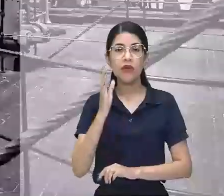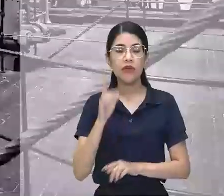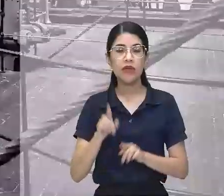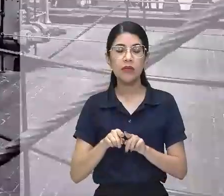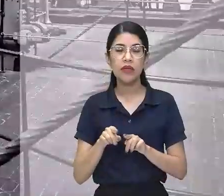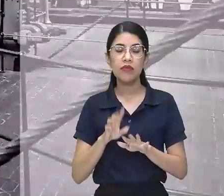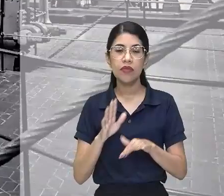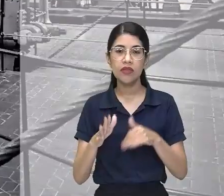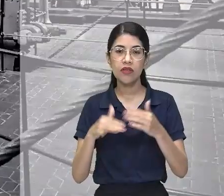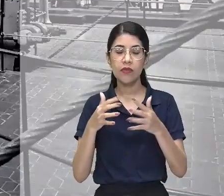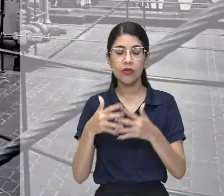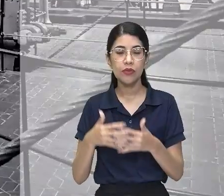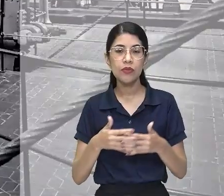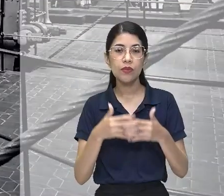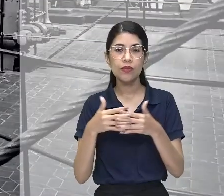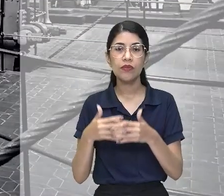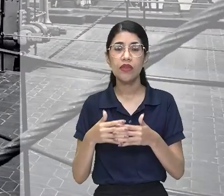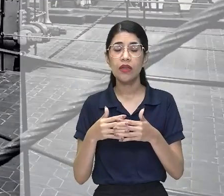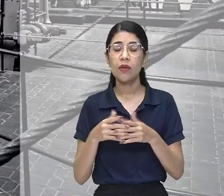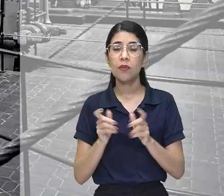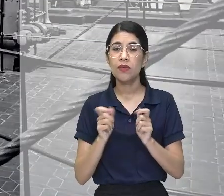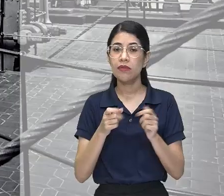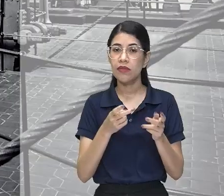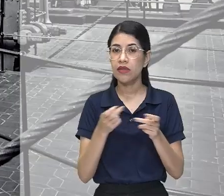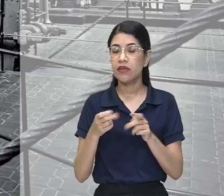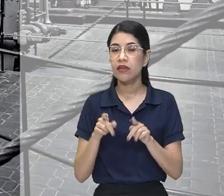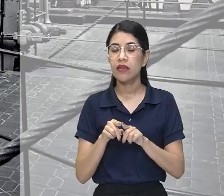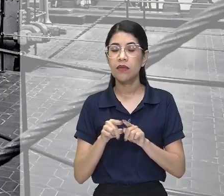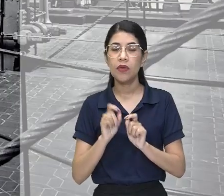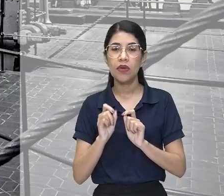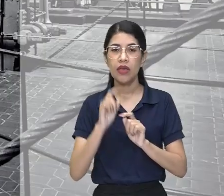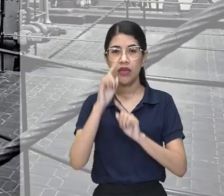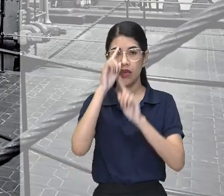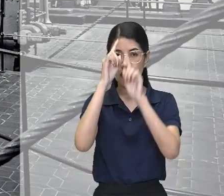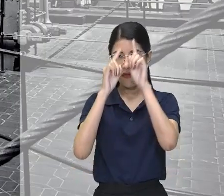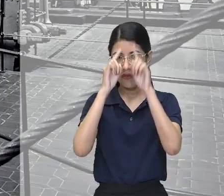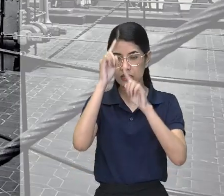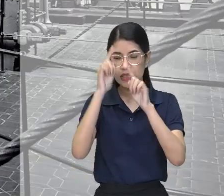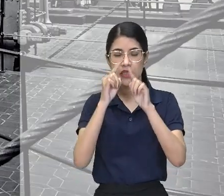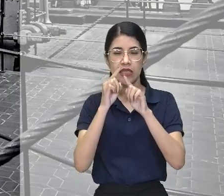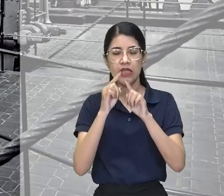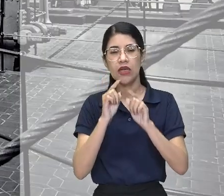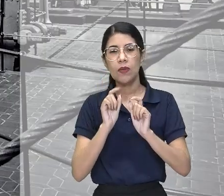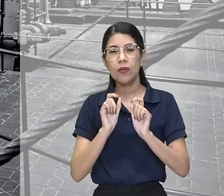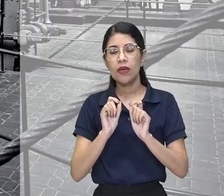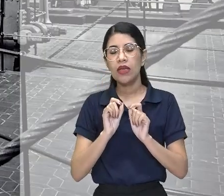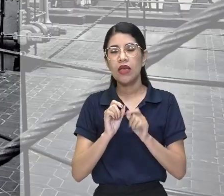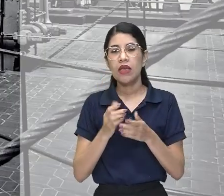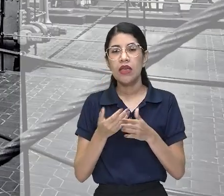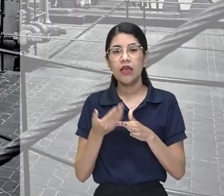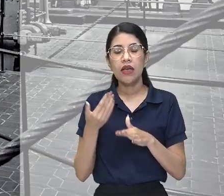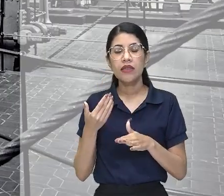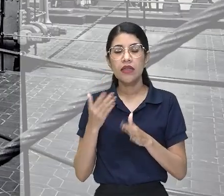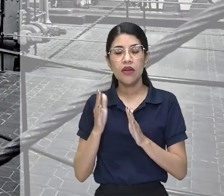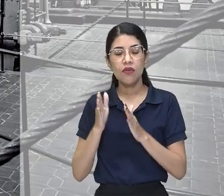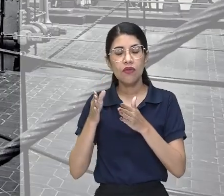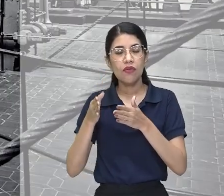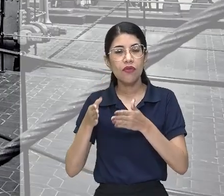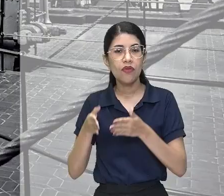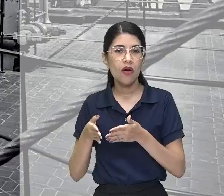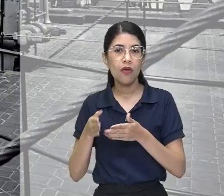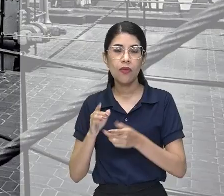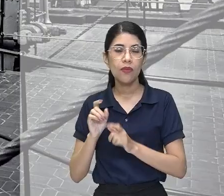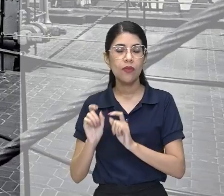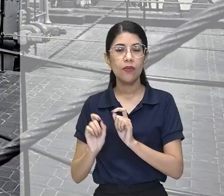transporte. Então, vocês podem observar que uma invenção, né, a princípio, né, voltada ali